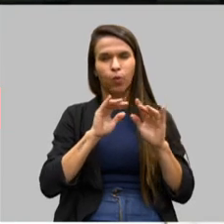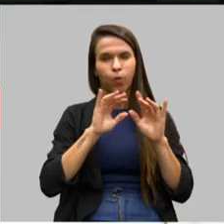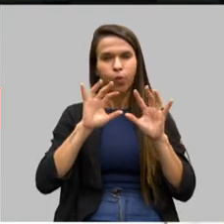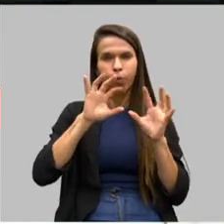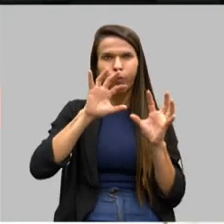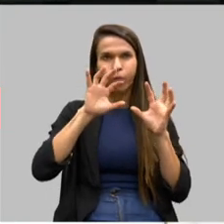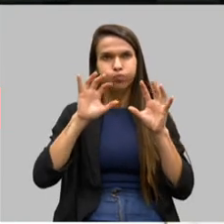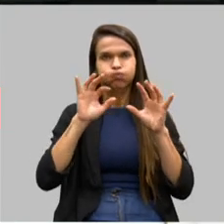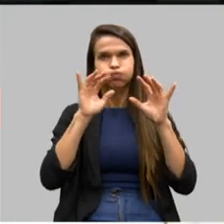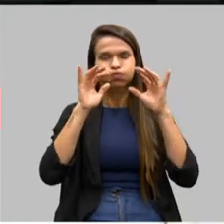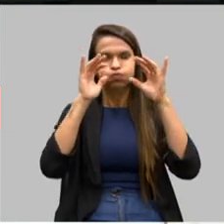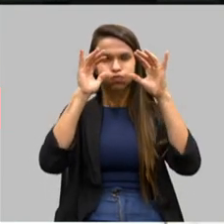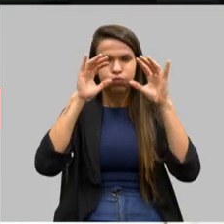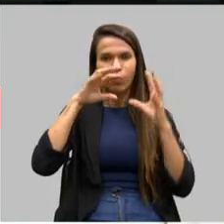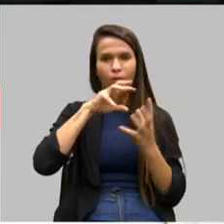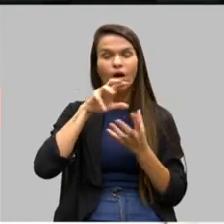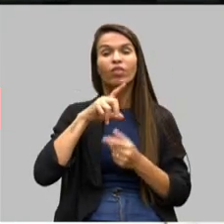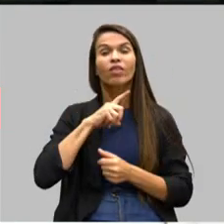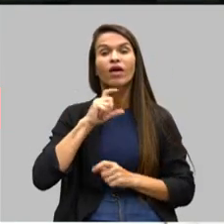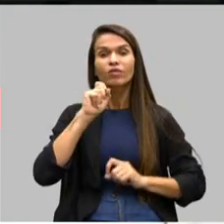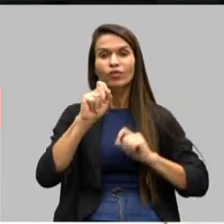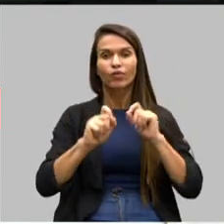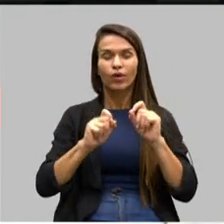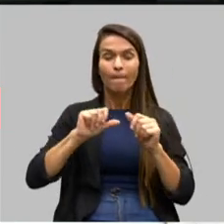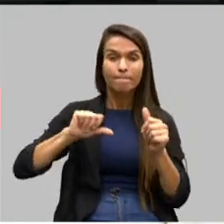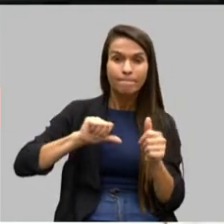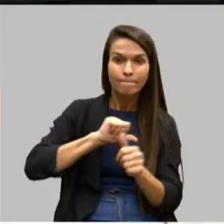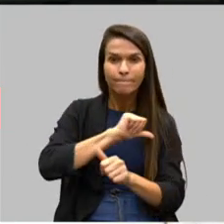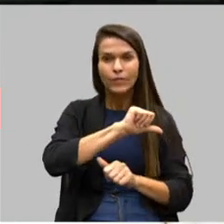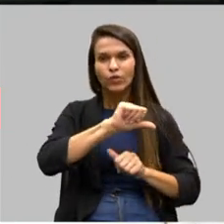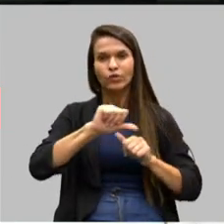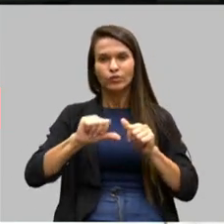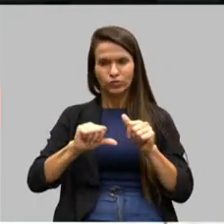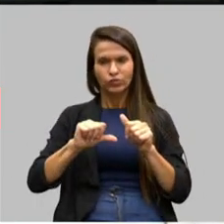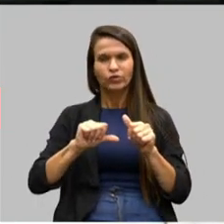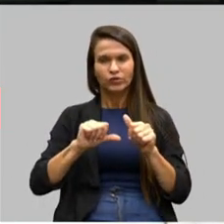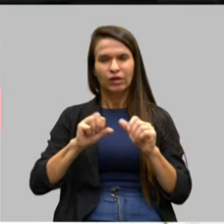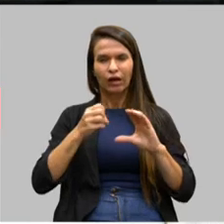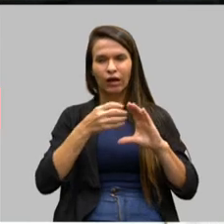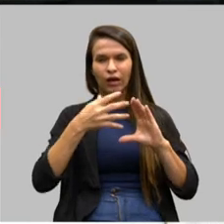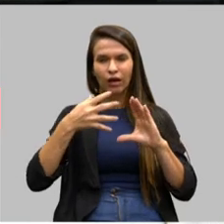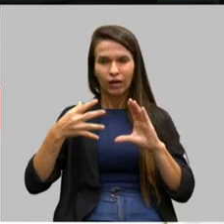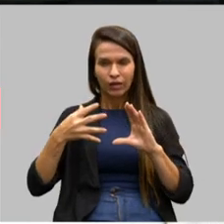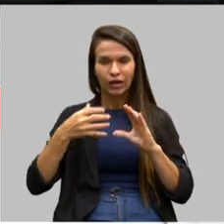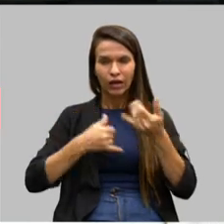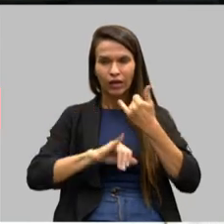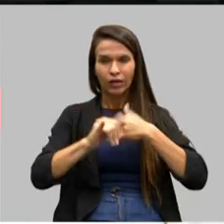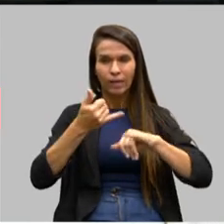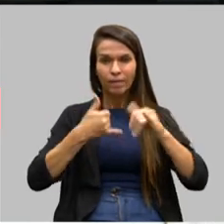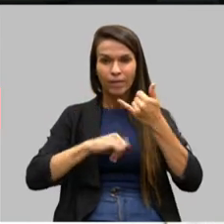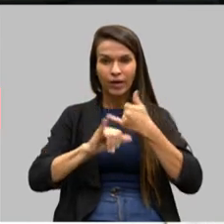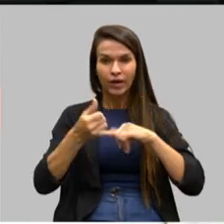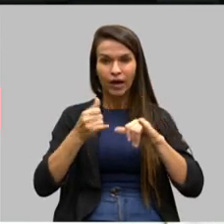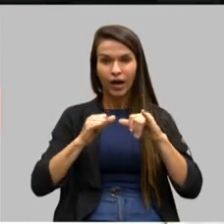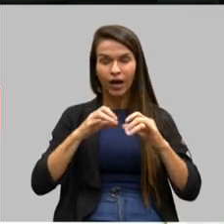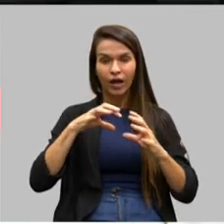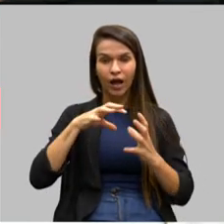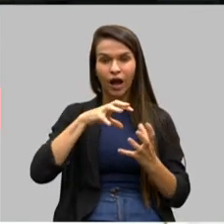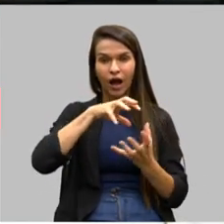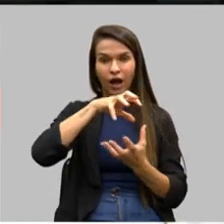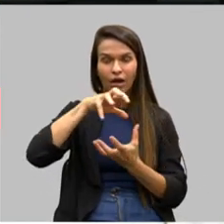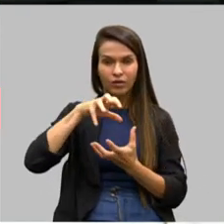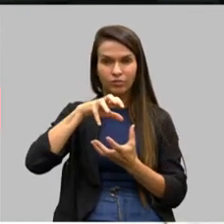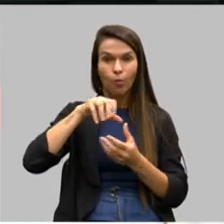pouquinho, a gente vai ter o quê? Mudança na composição química da atmosfera. Mudando